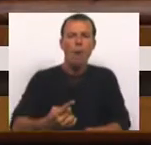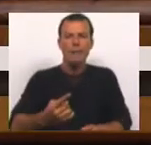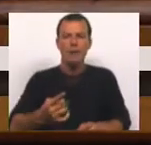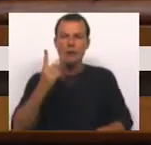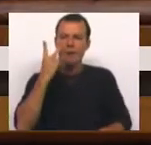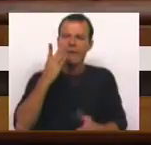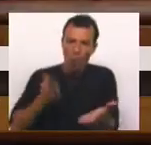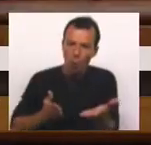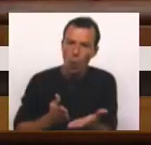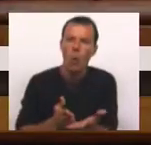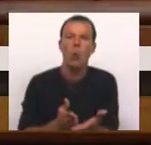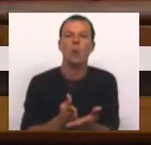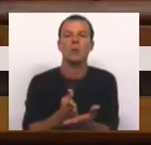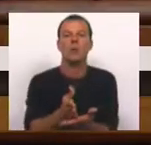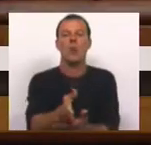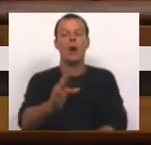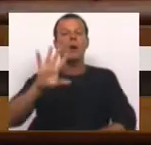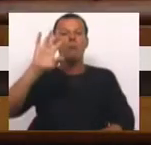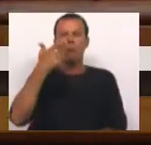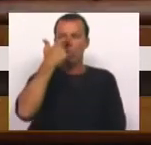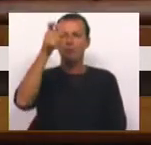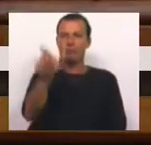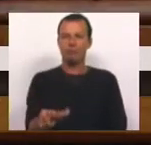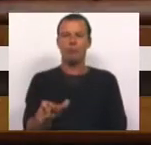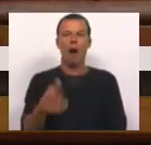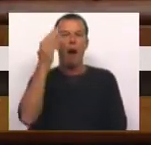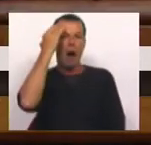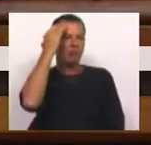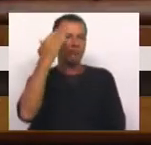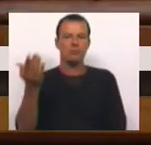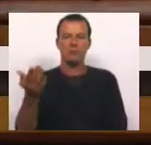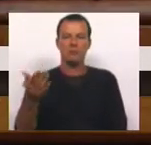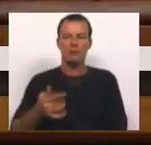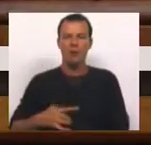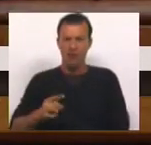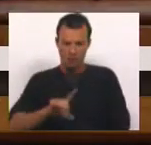vivo, mesmo quando uma pessoa tem a perspectiva que é sua,